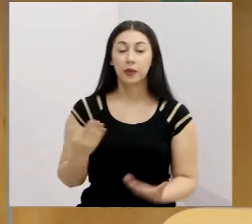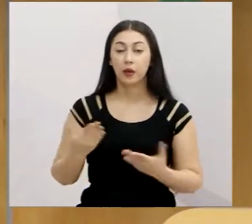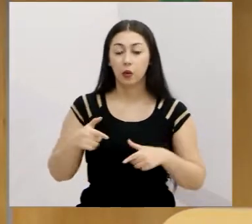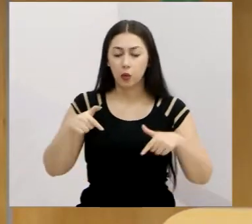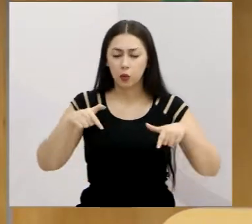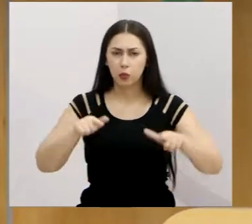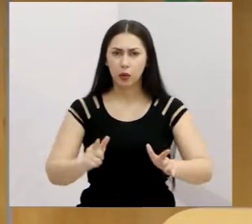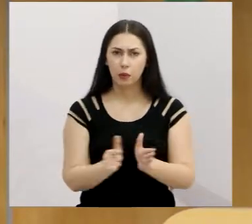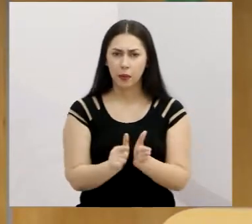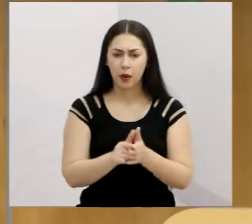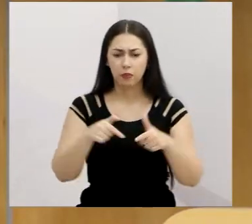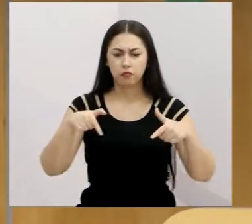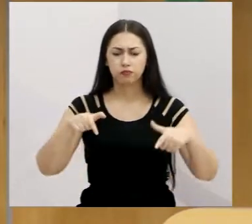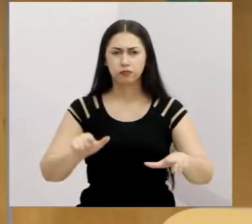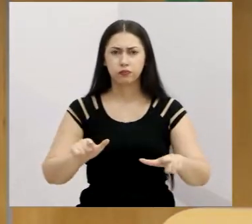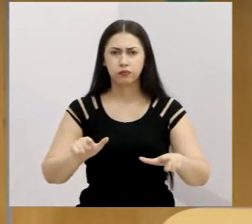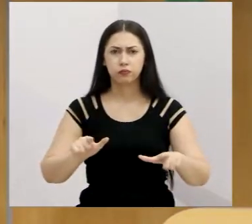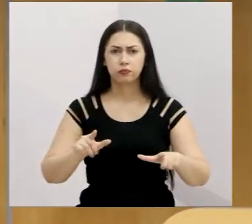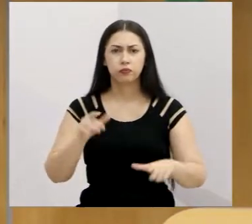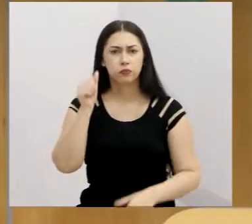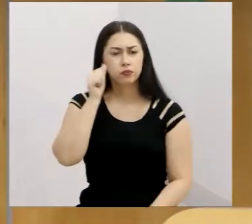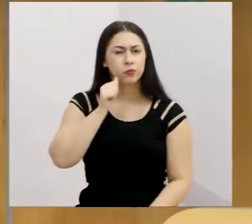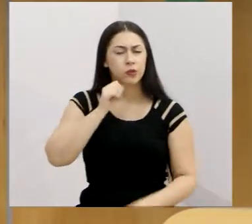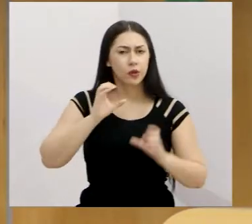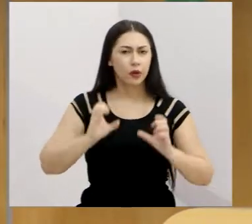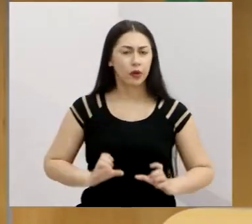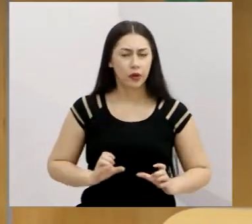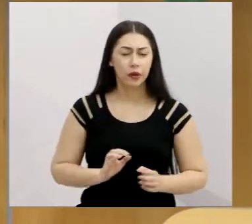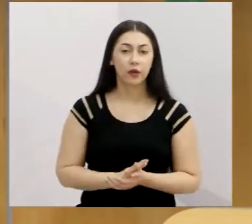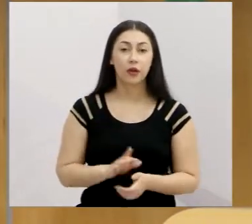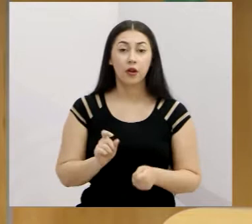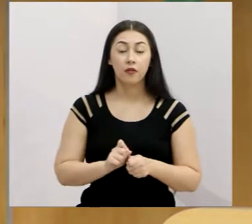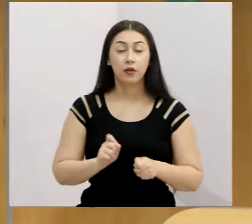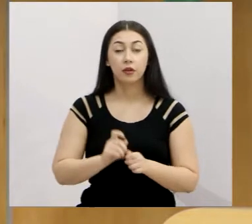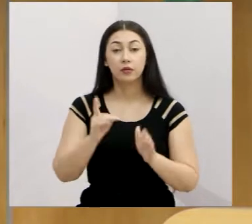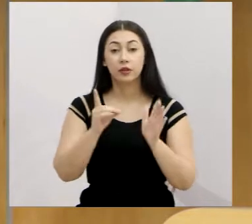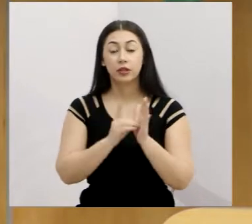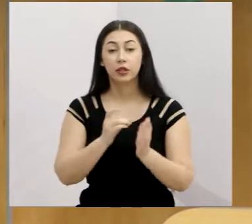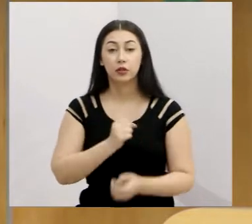mulher-cidadã foi instituído pelo decreto legislativo número